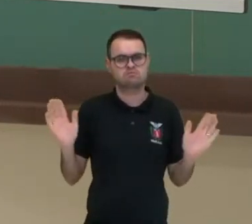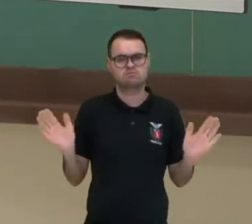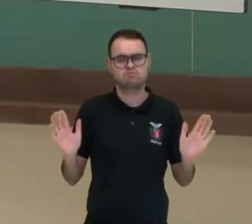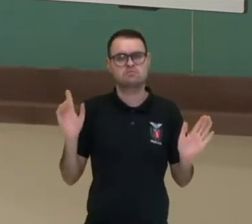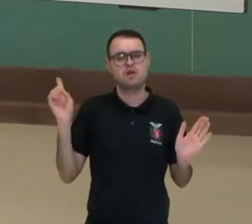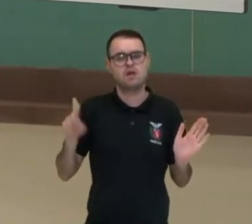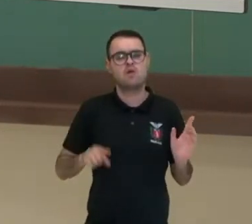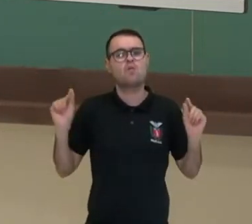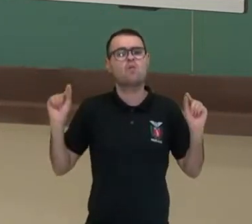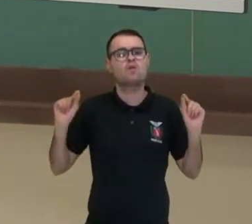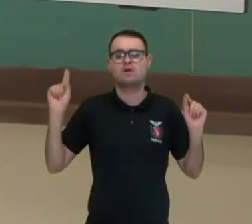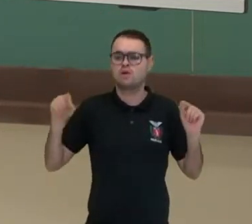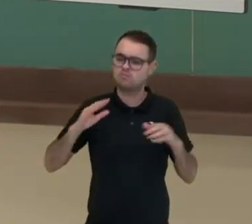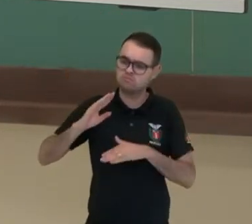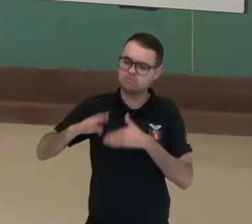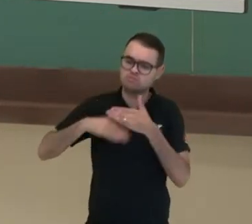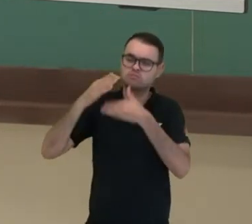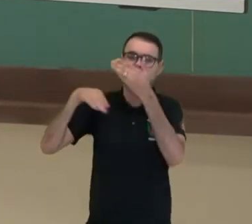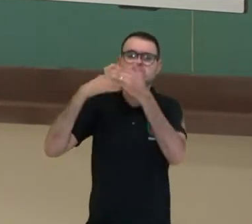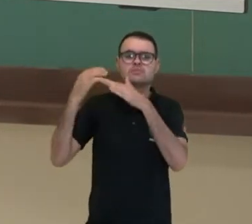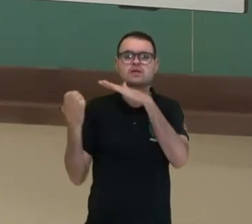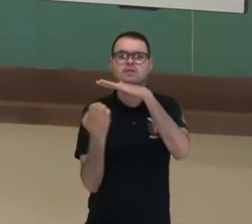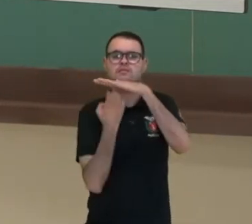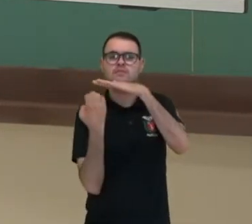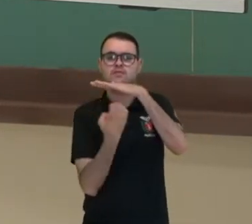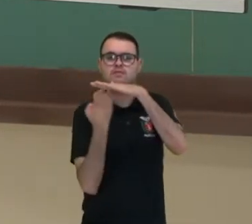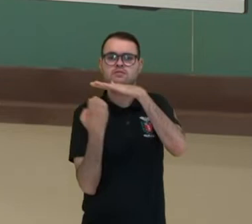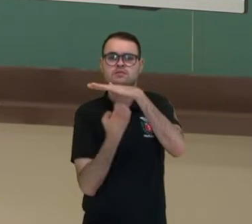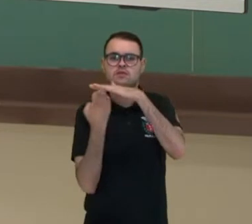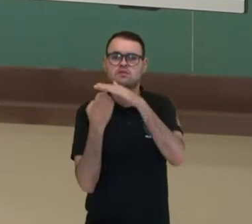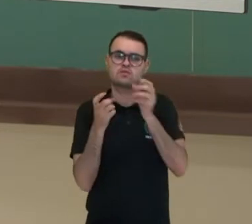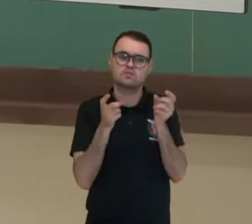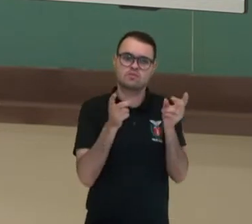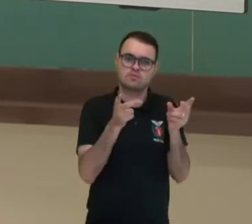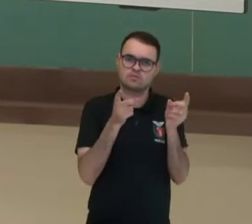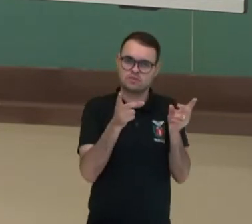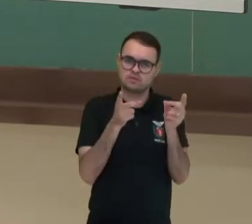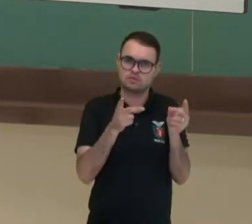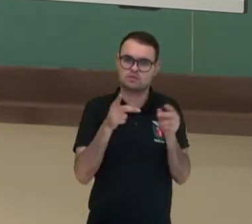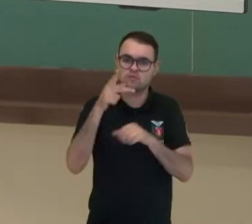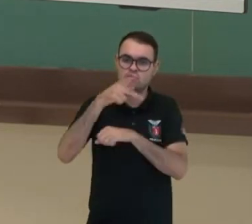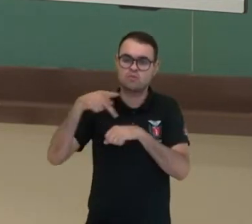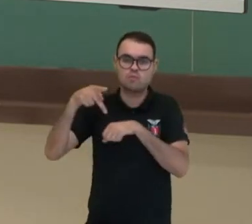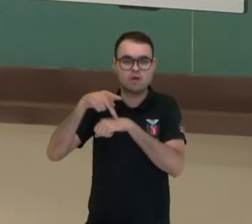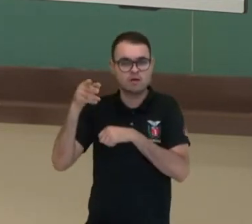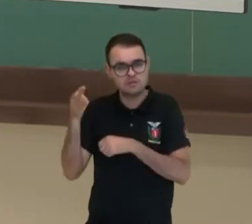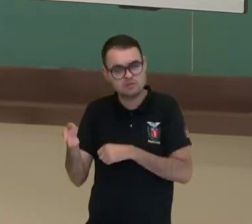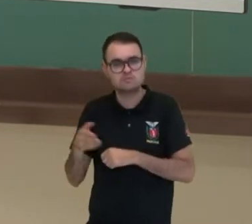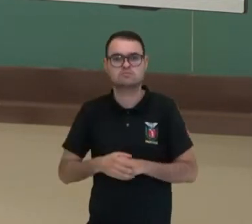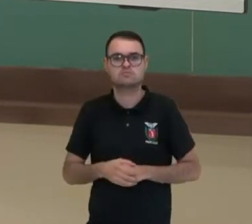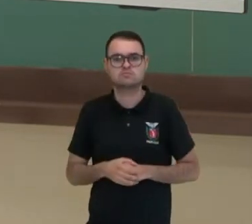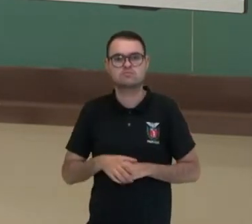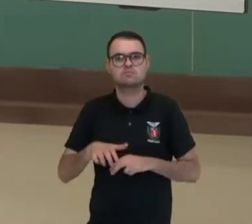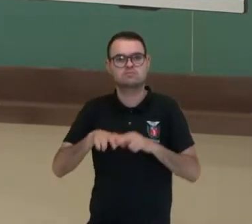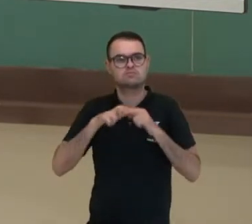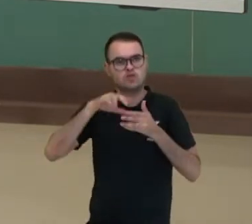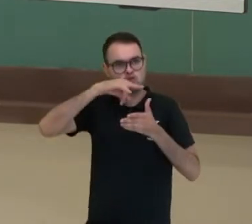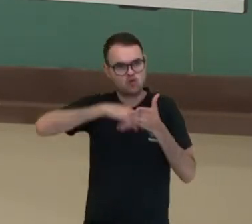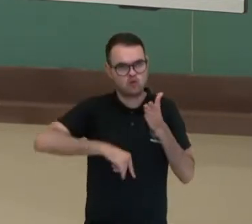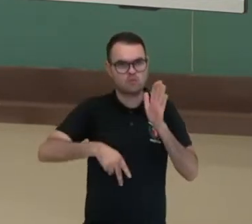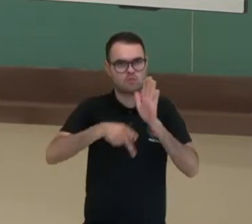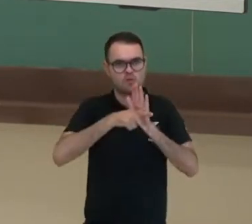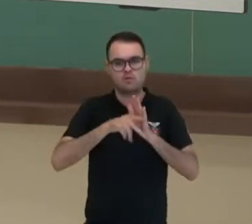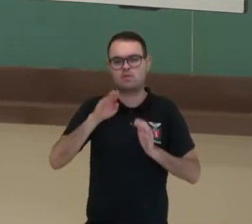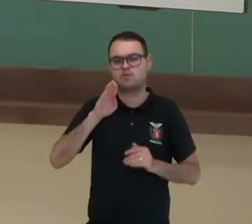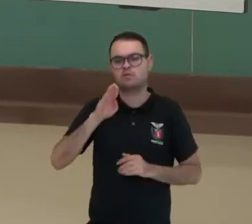Era justamente o desenvolvimento empresarial e comercial do seu país. Isso está nesse documento, que é a